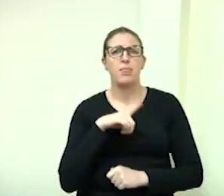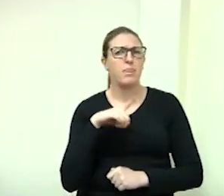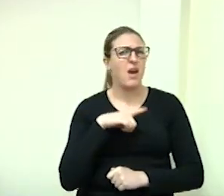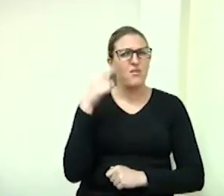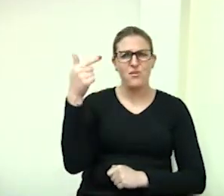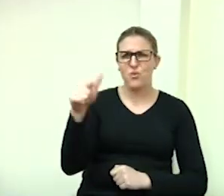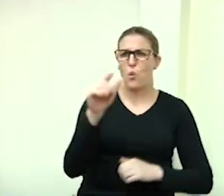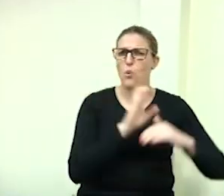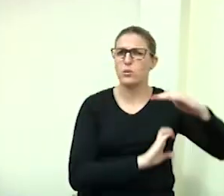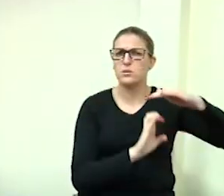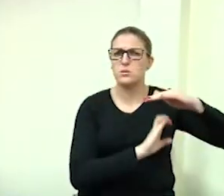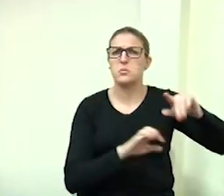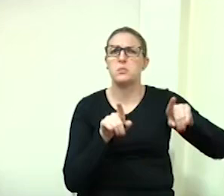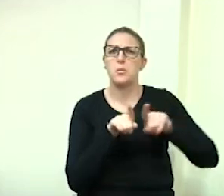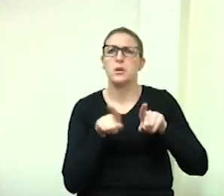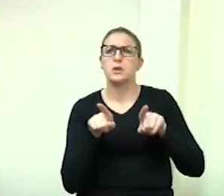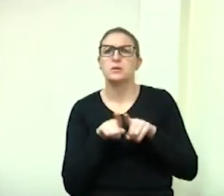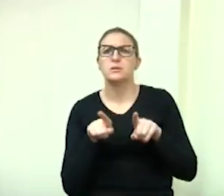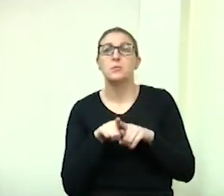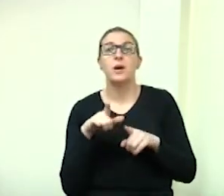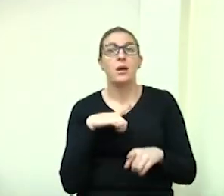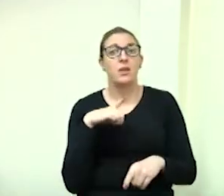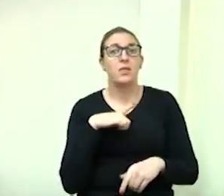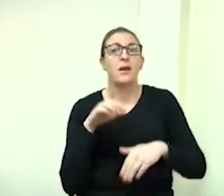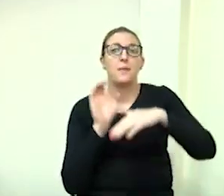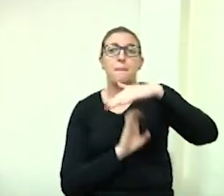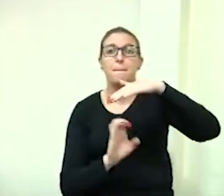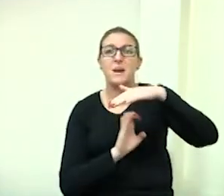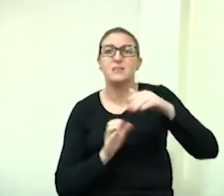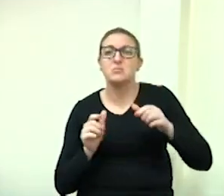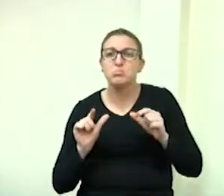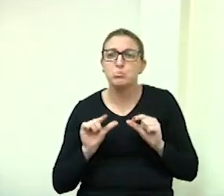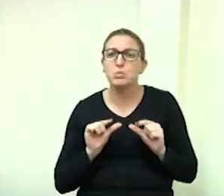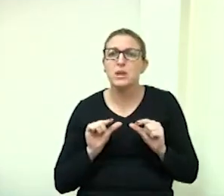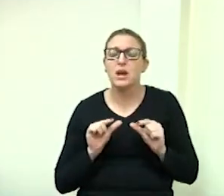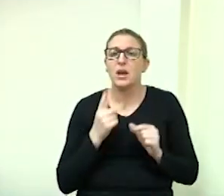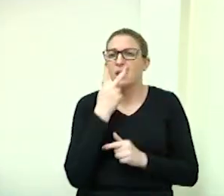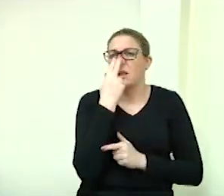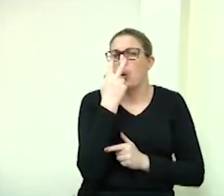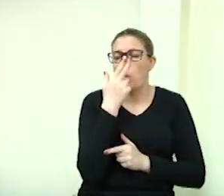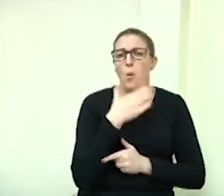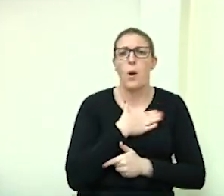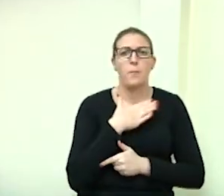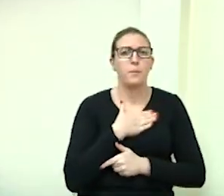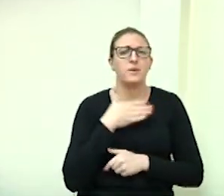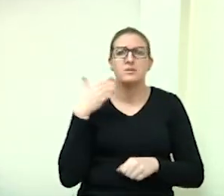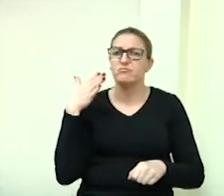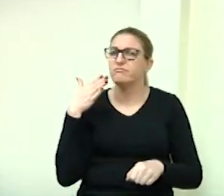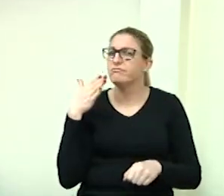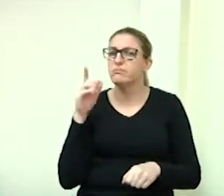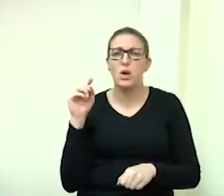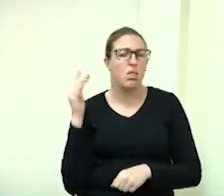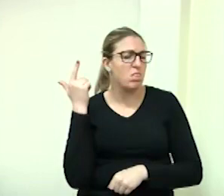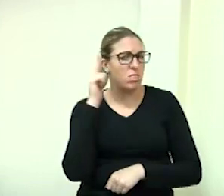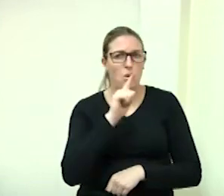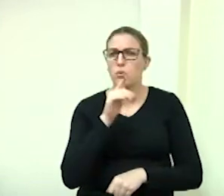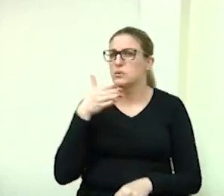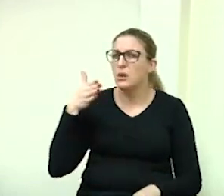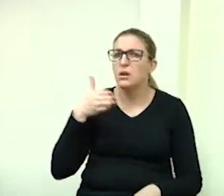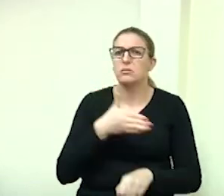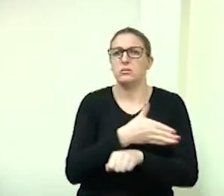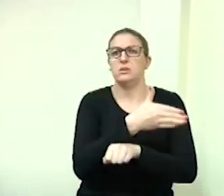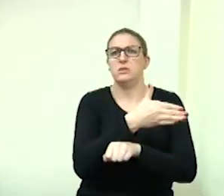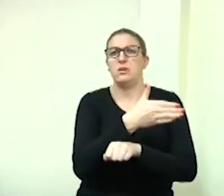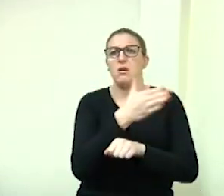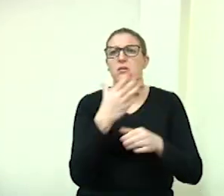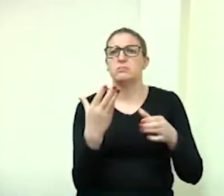e tem pequenos que nem a minha que não conseguem adentrar nos distritos industriais e que